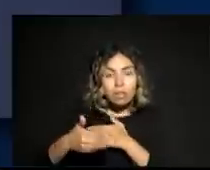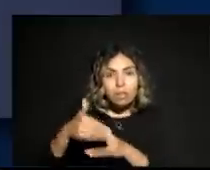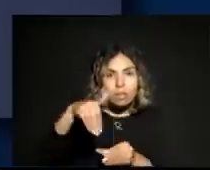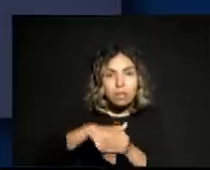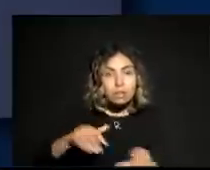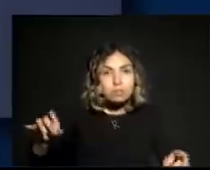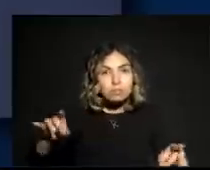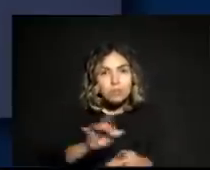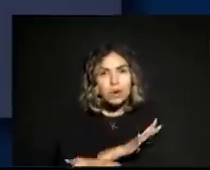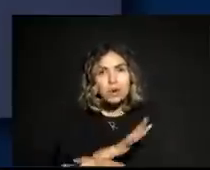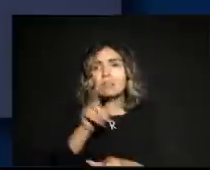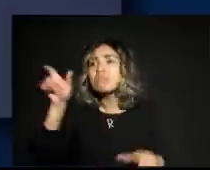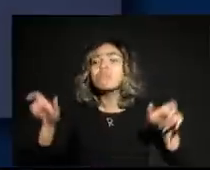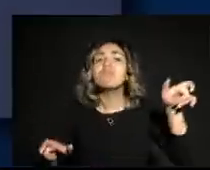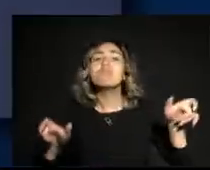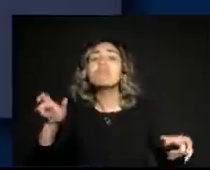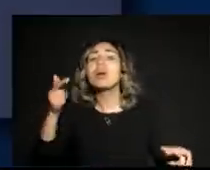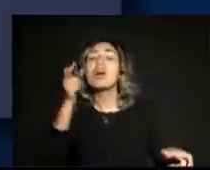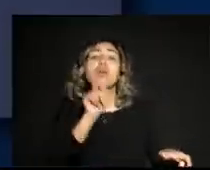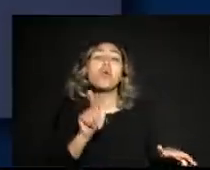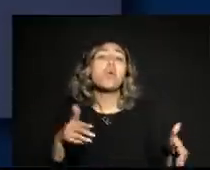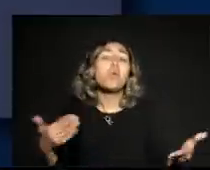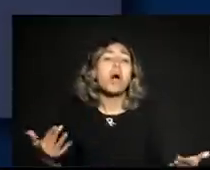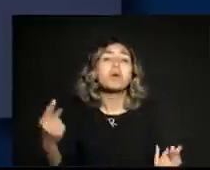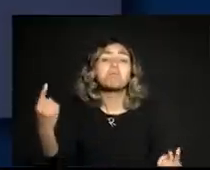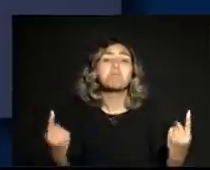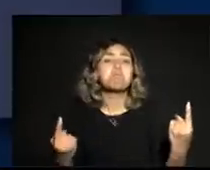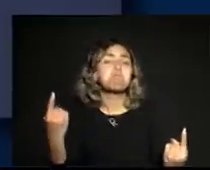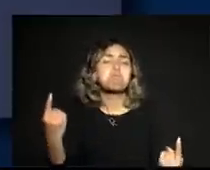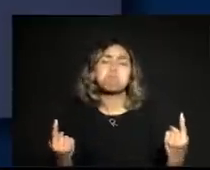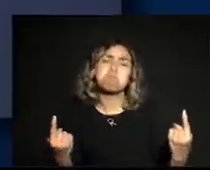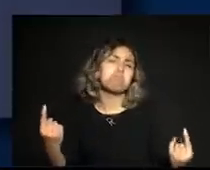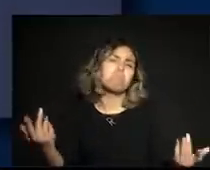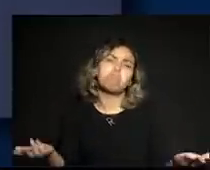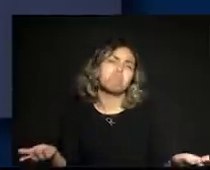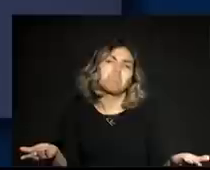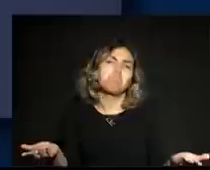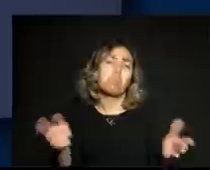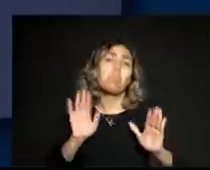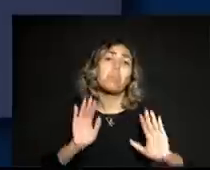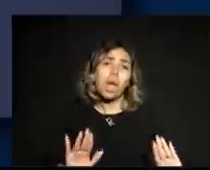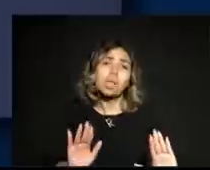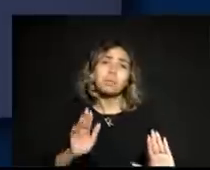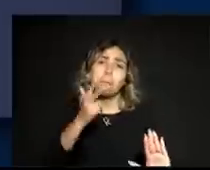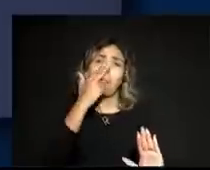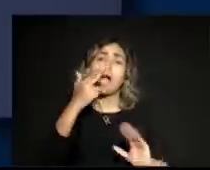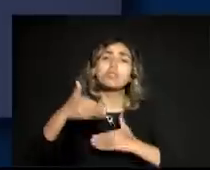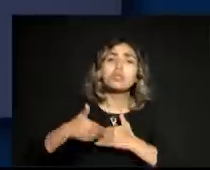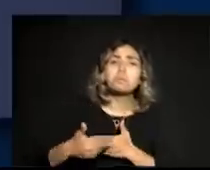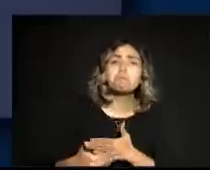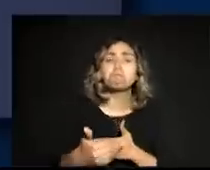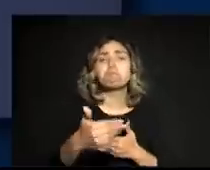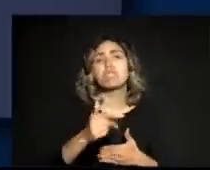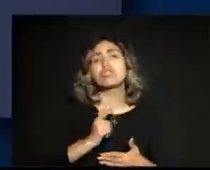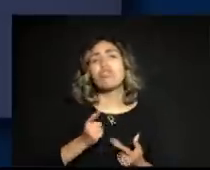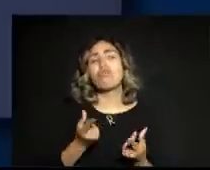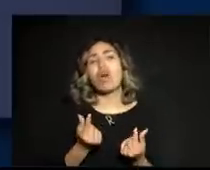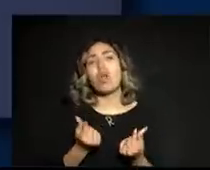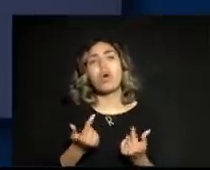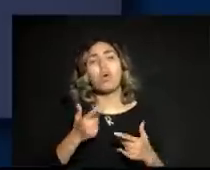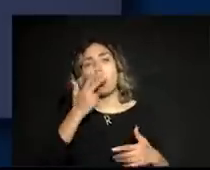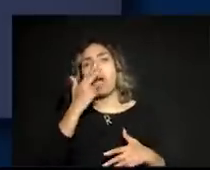qualquer um dos candidatos favoritos que ganha eleição Eu acho que a gente vai ter um um rali de preço